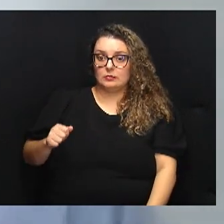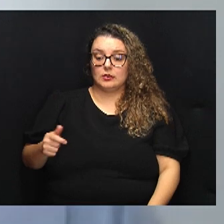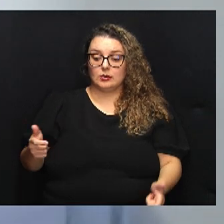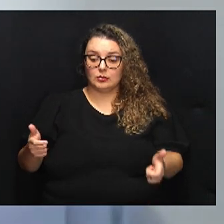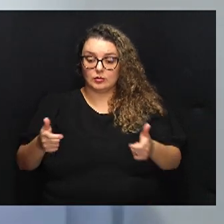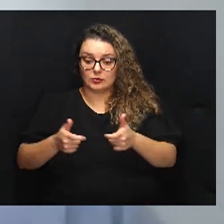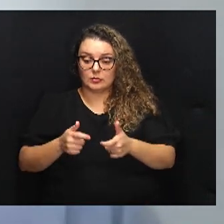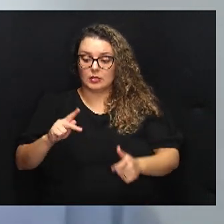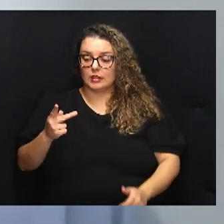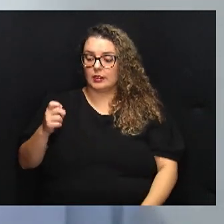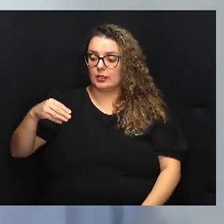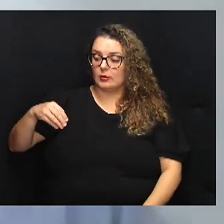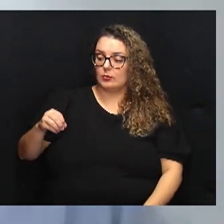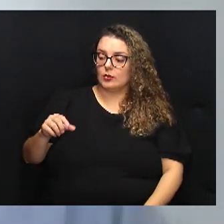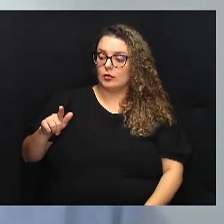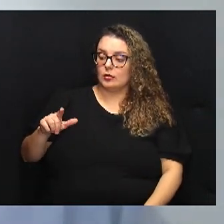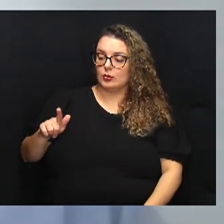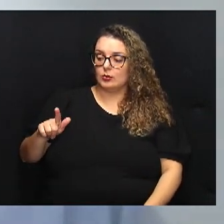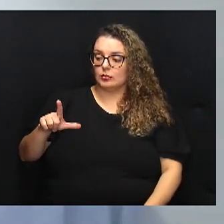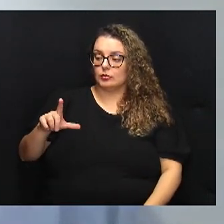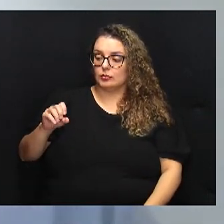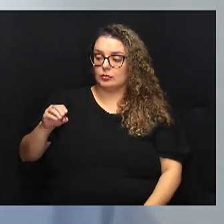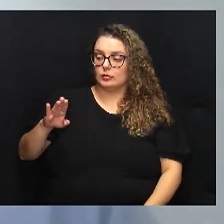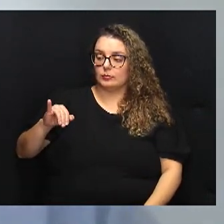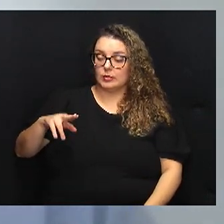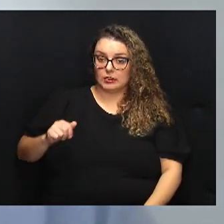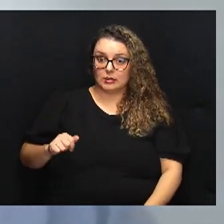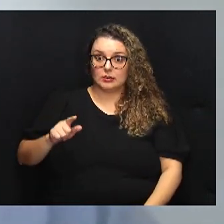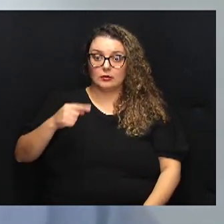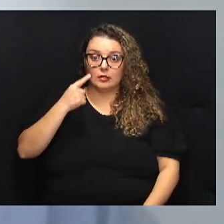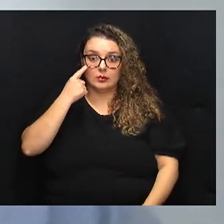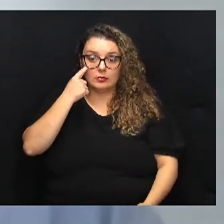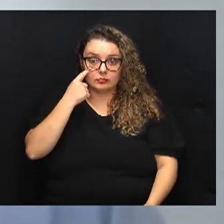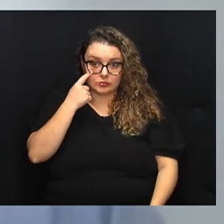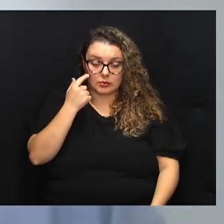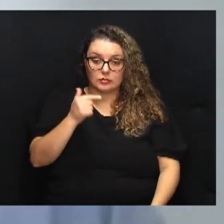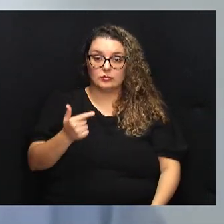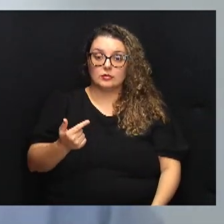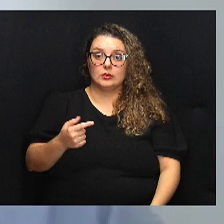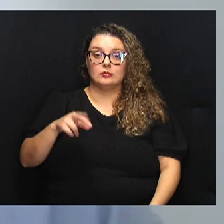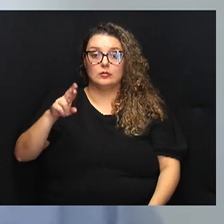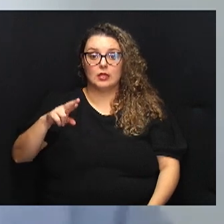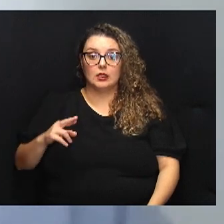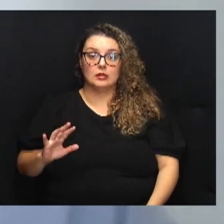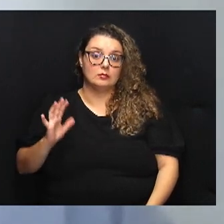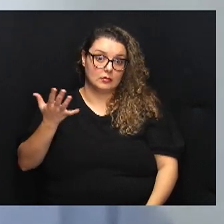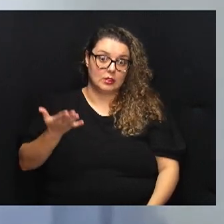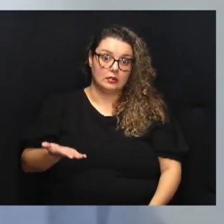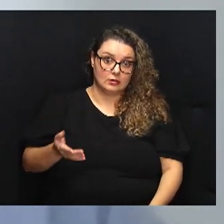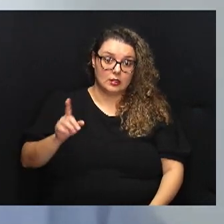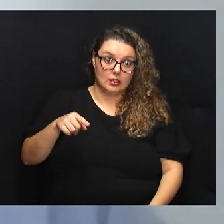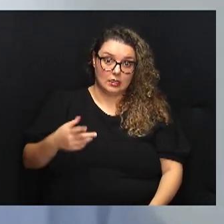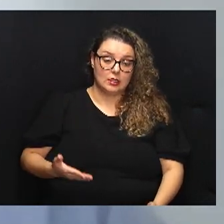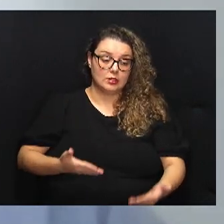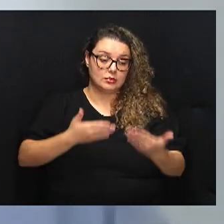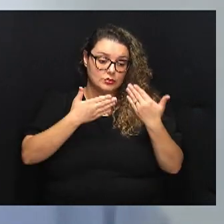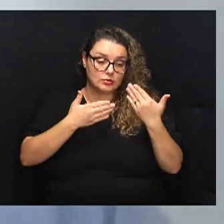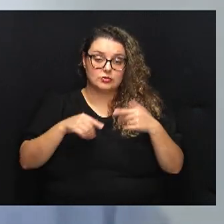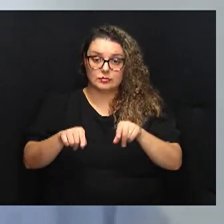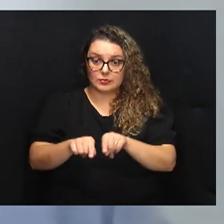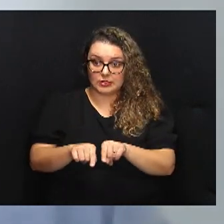da hemoglobina, então isso a gente chama de anemia. Então, uma anemia sem uma causa aparente é um fator de suspeita